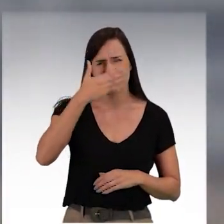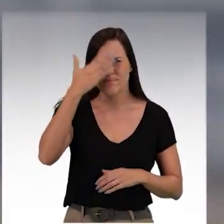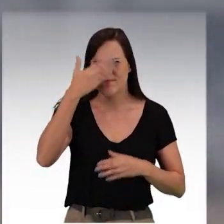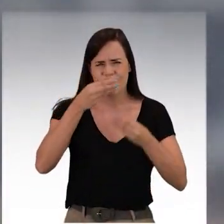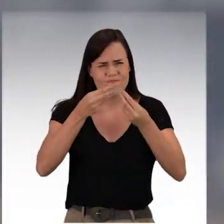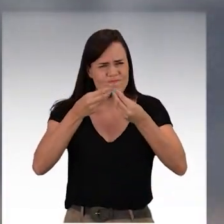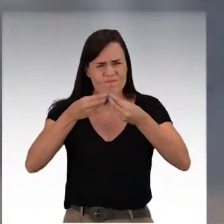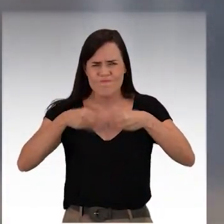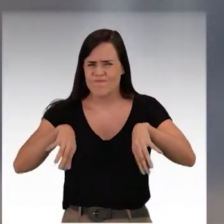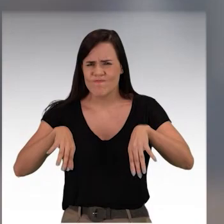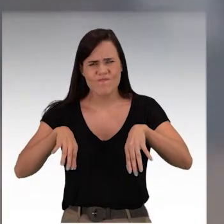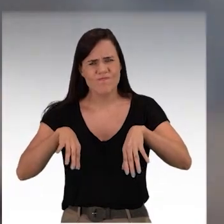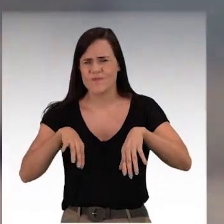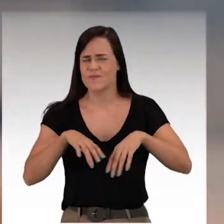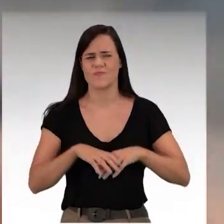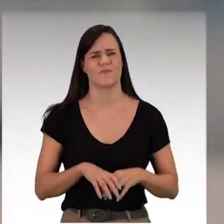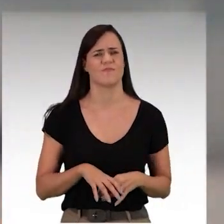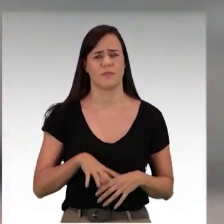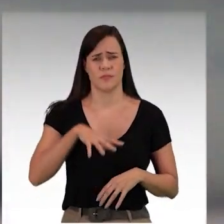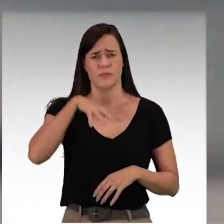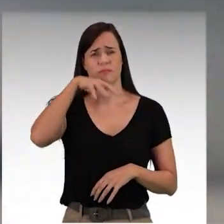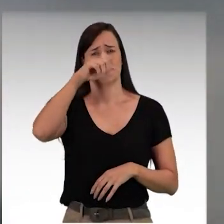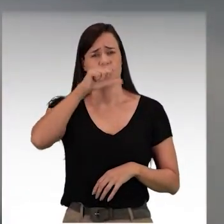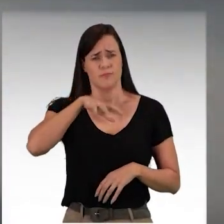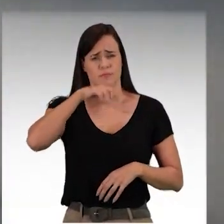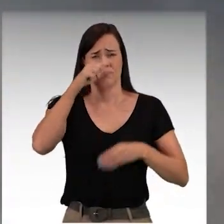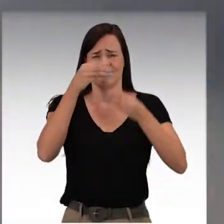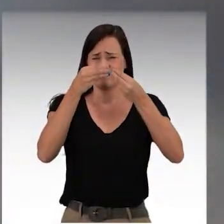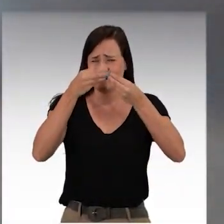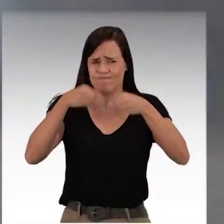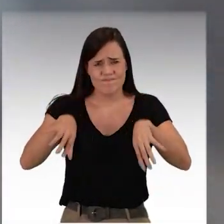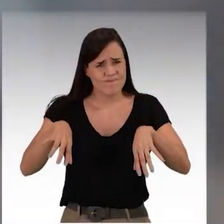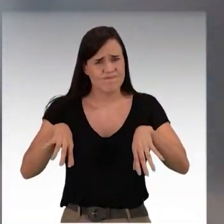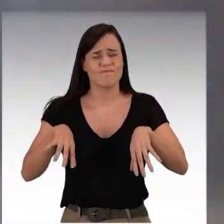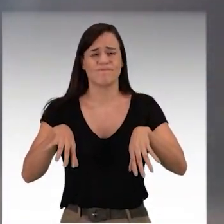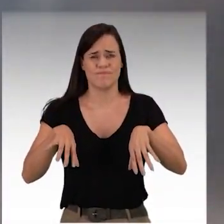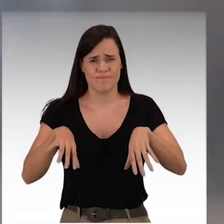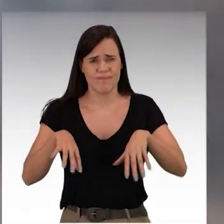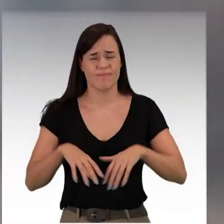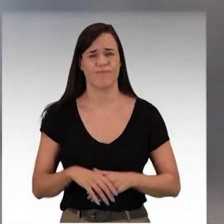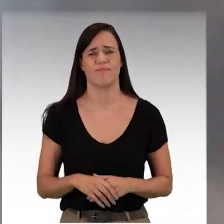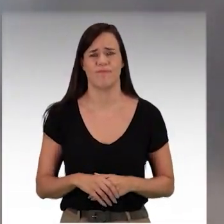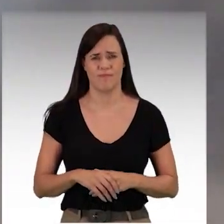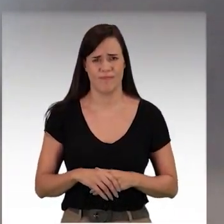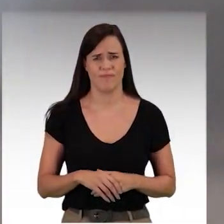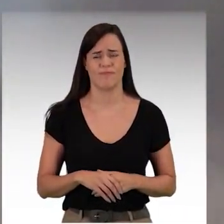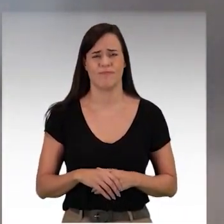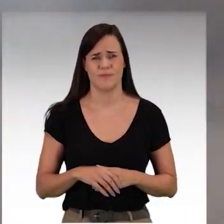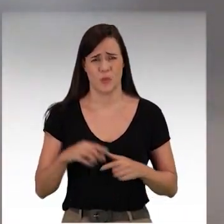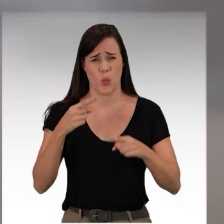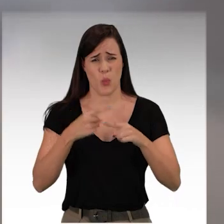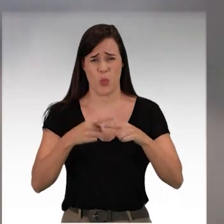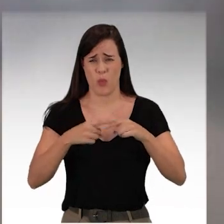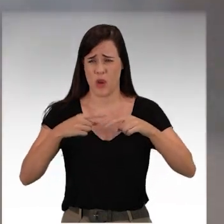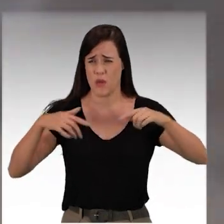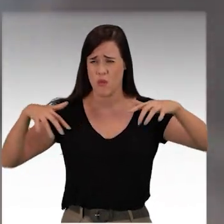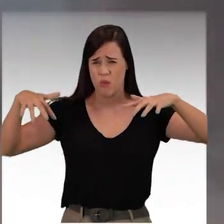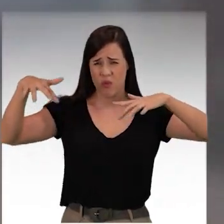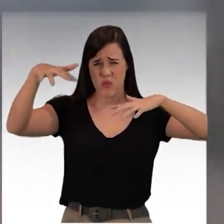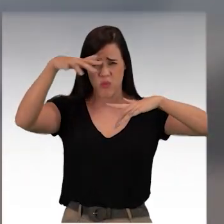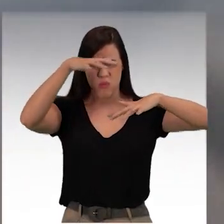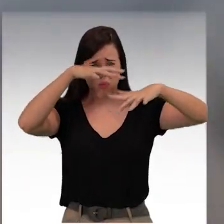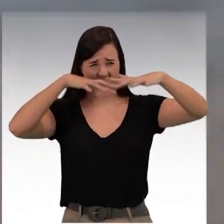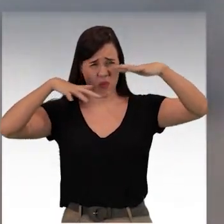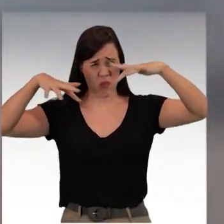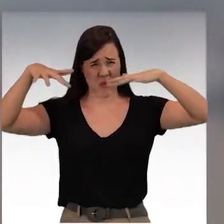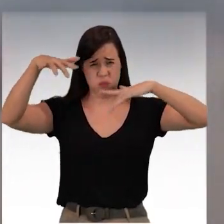Visibilidade prejudicada, respiração prejudicada por conta da